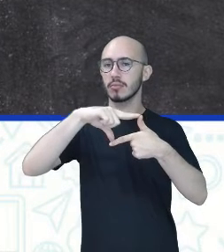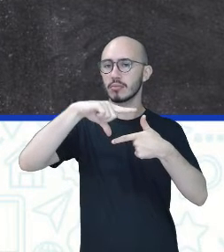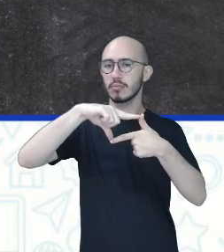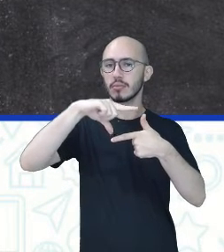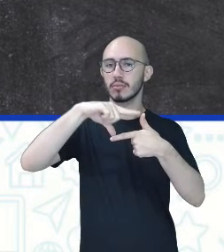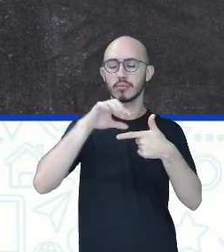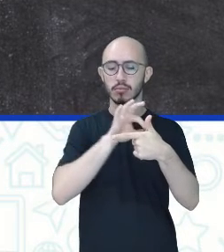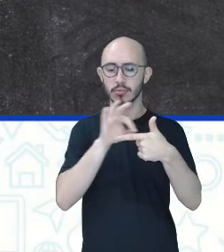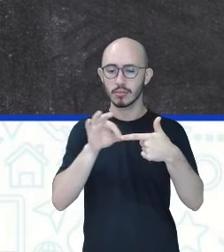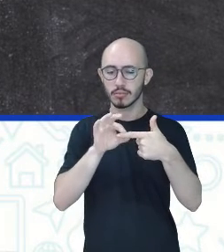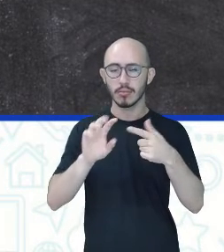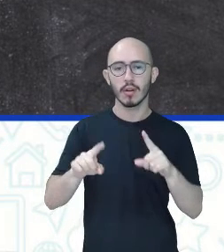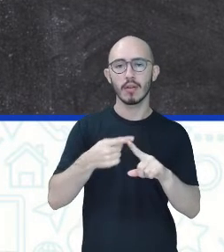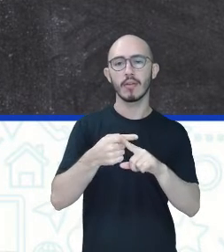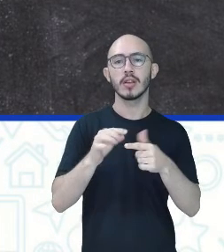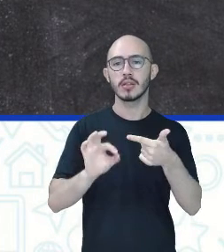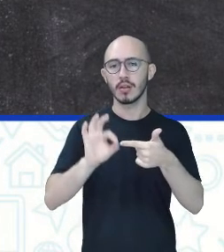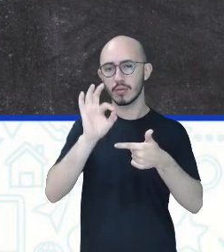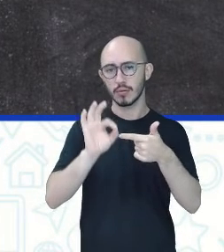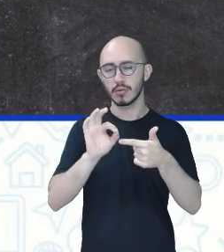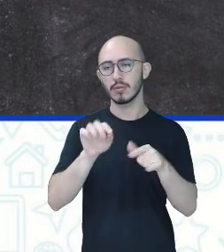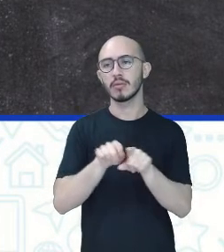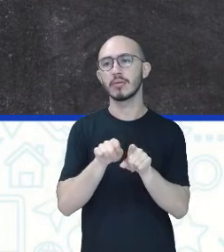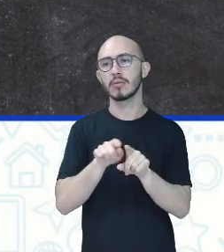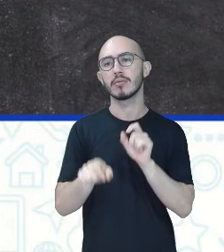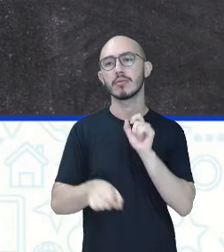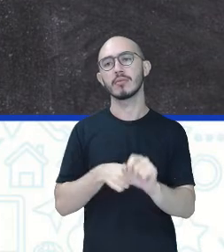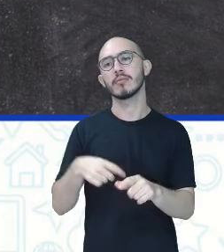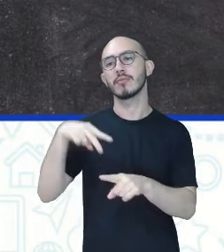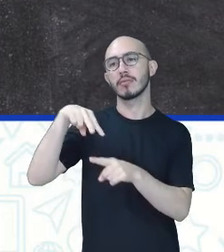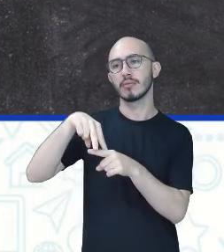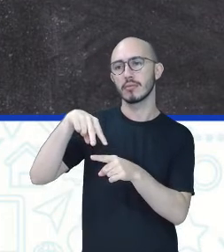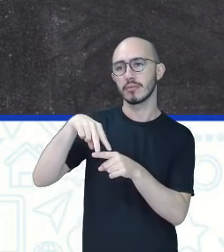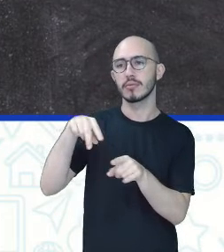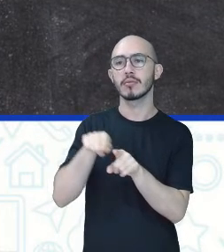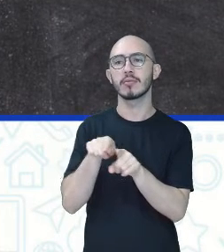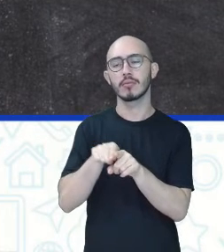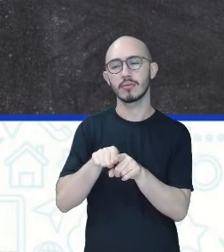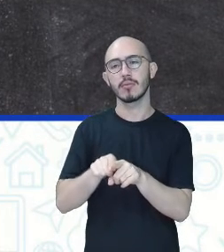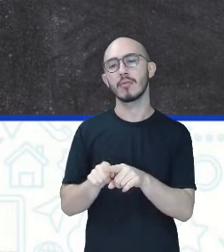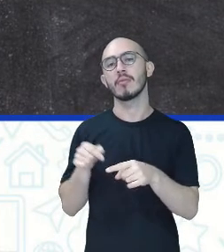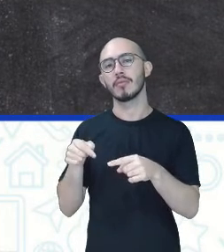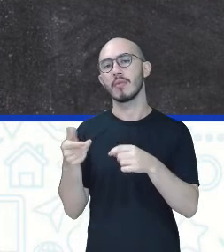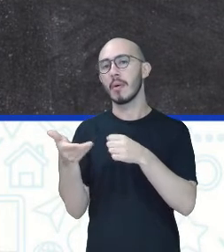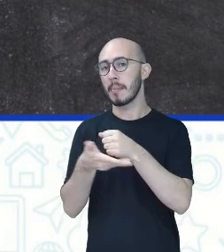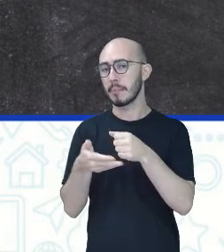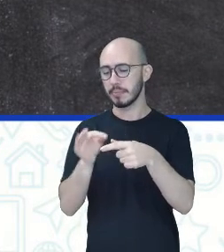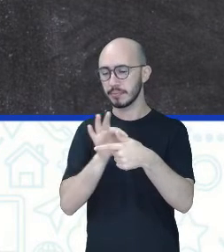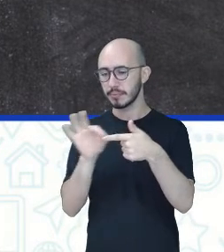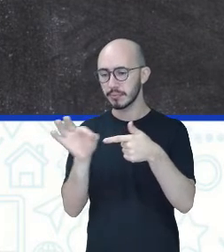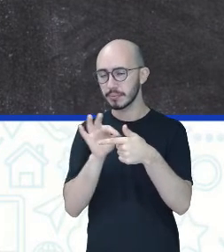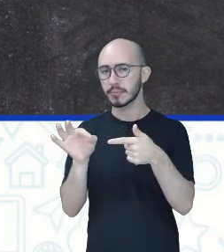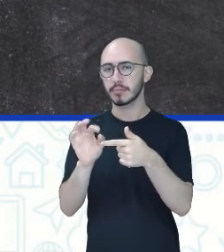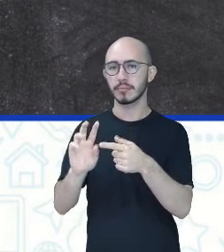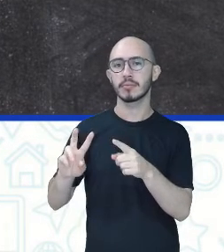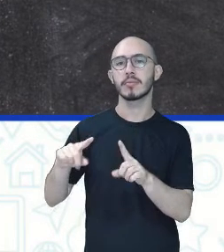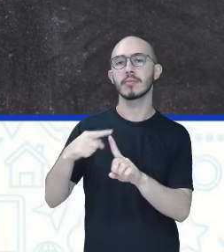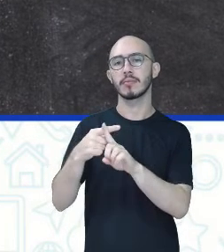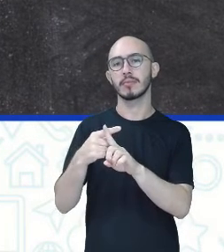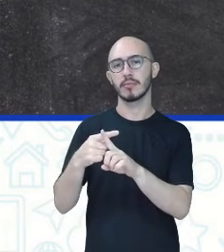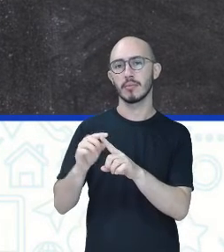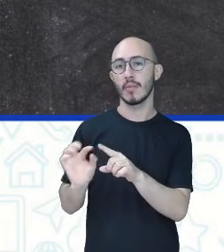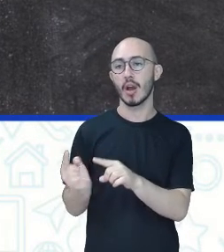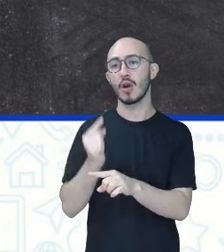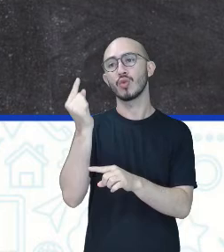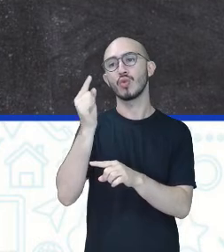triângulo, que é base vezes altura dividido por 2. E vimos a área do quadrado, e eu falei para você que o quadrado ele é